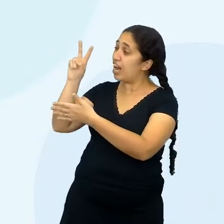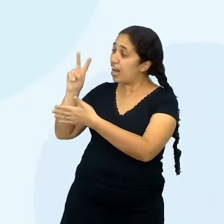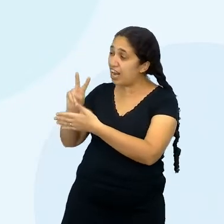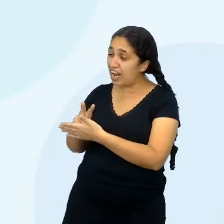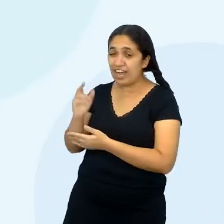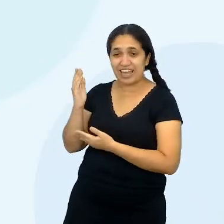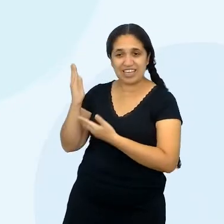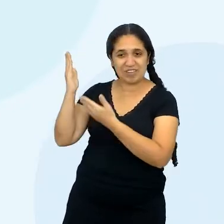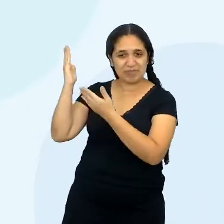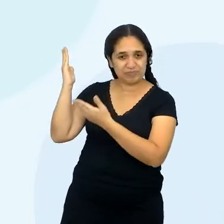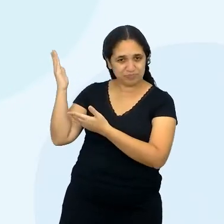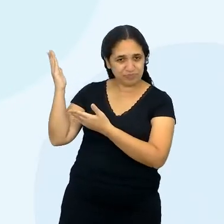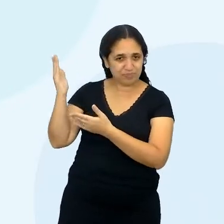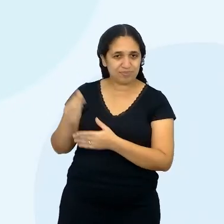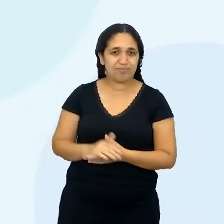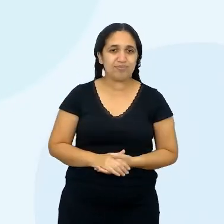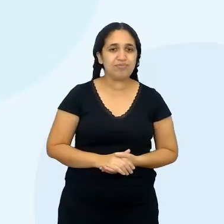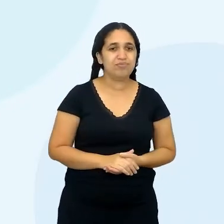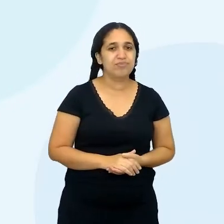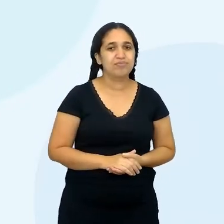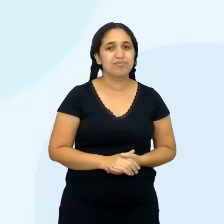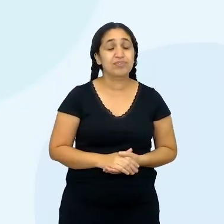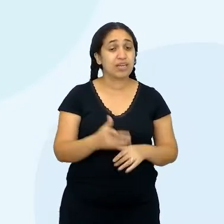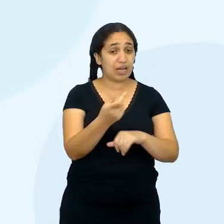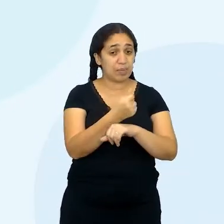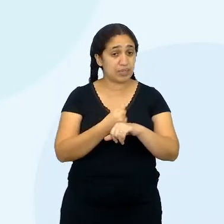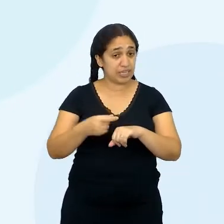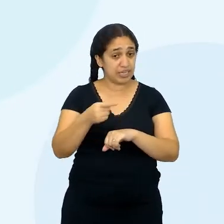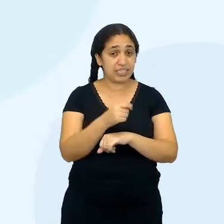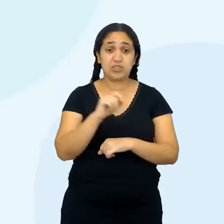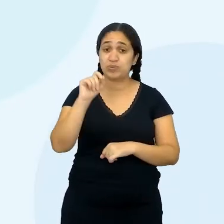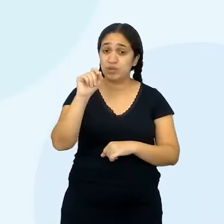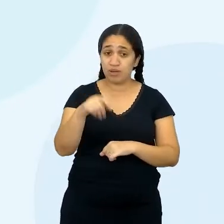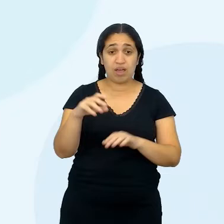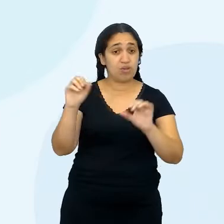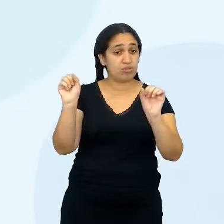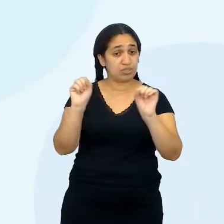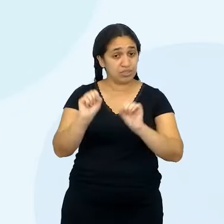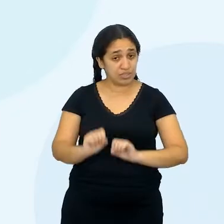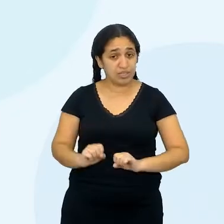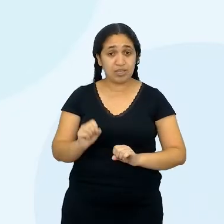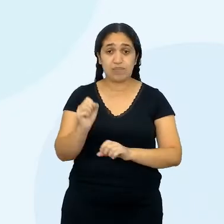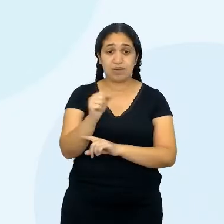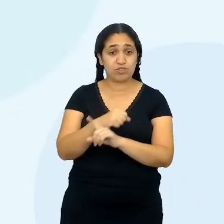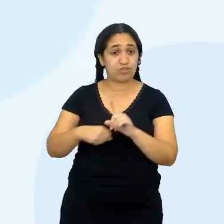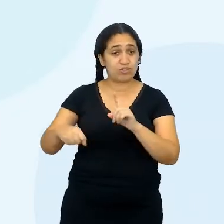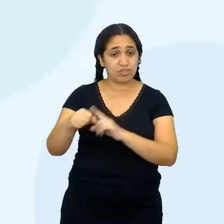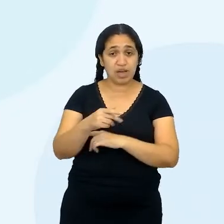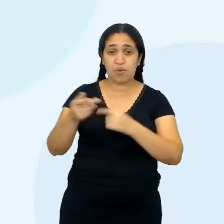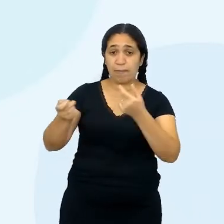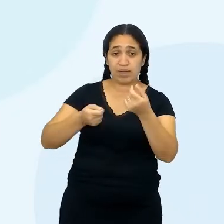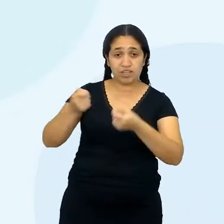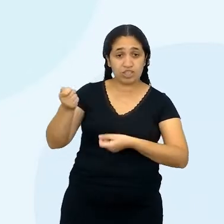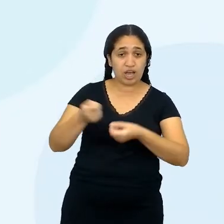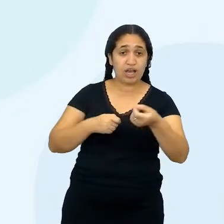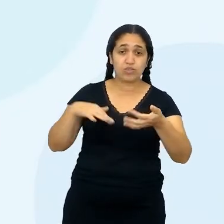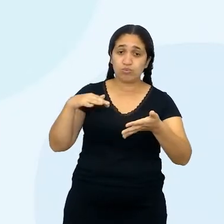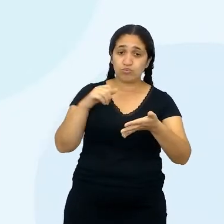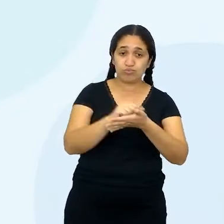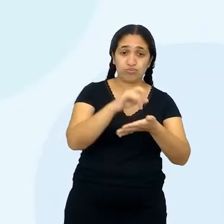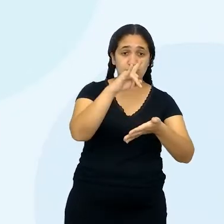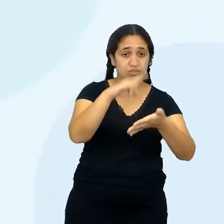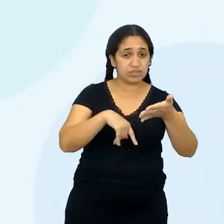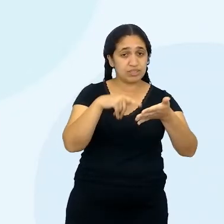de capitalismo. Capitalismo é um sistema social mediado por contratos de produção,